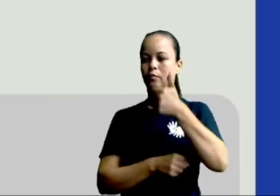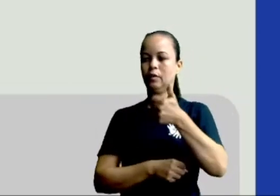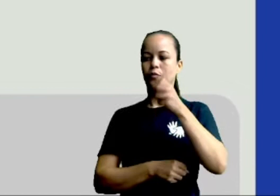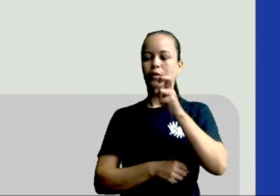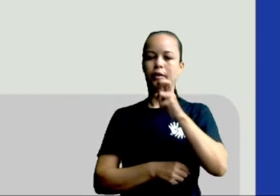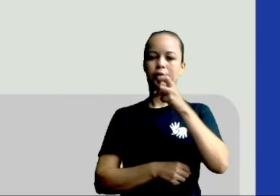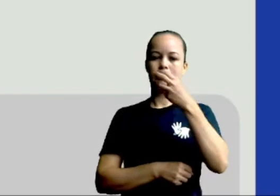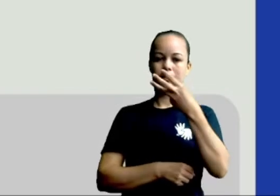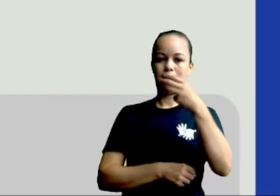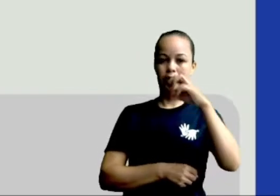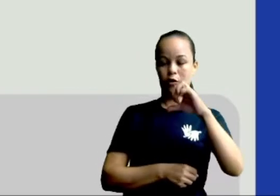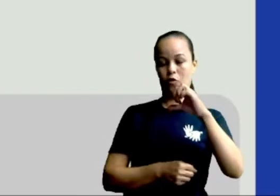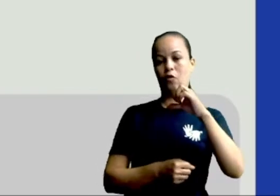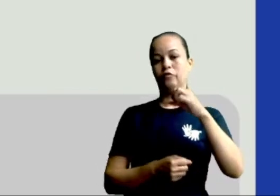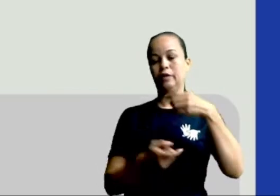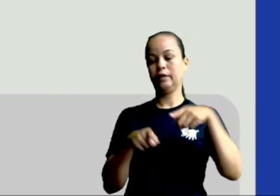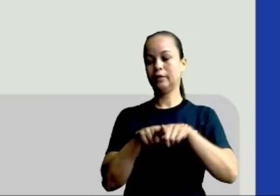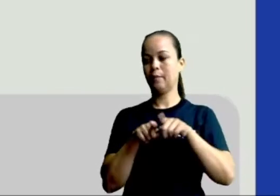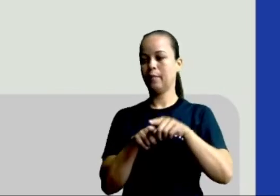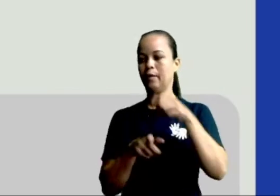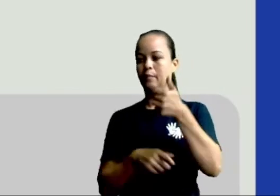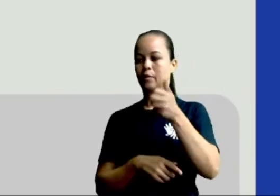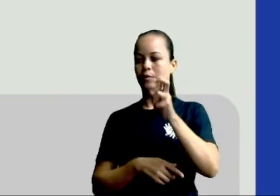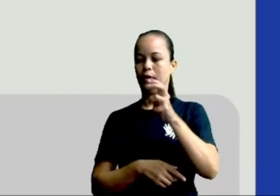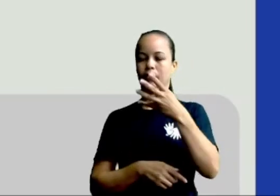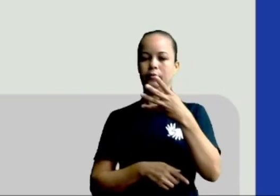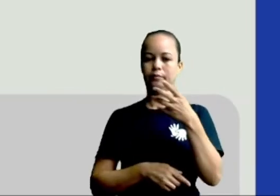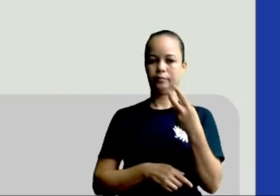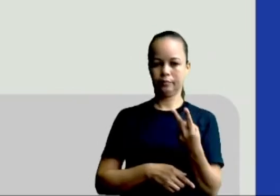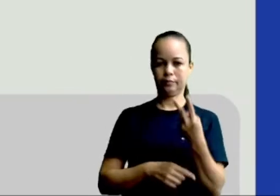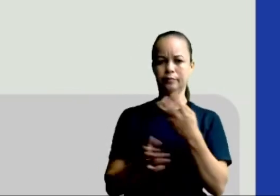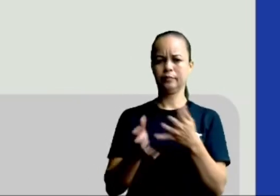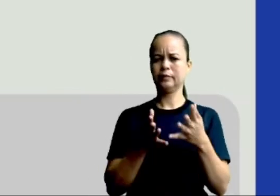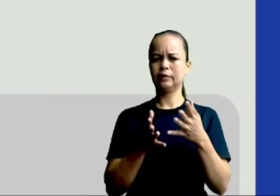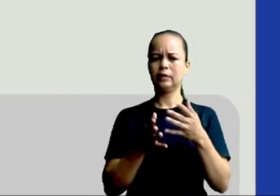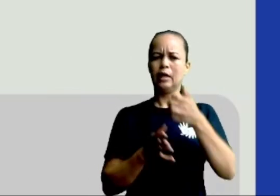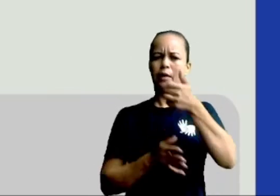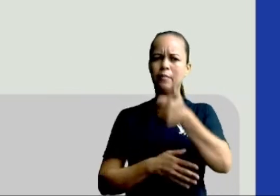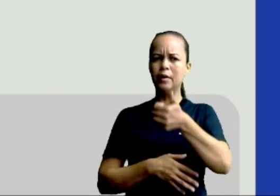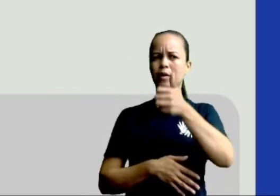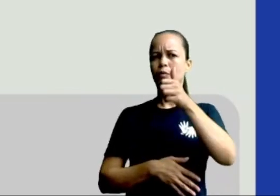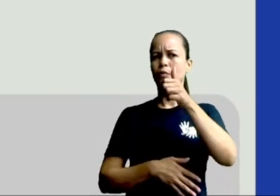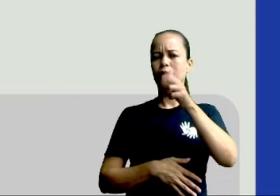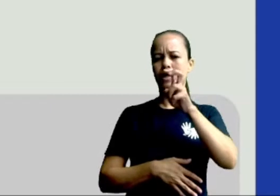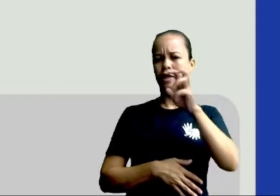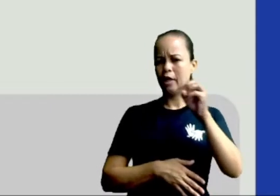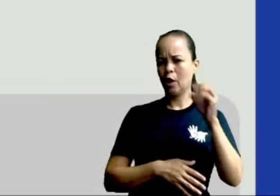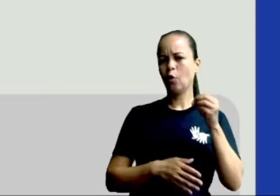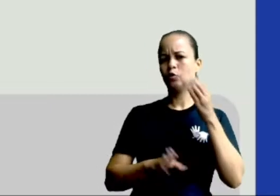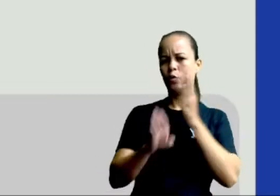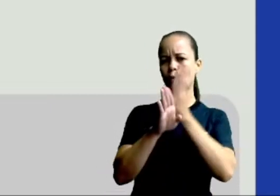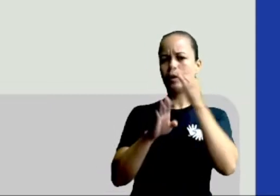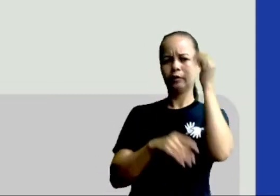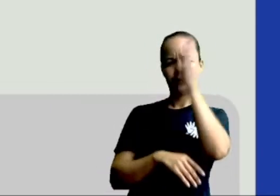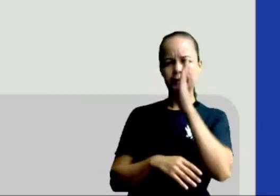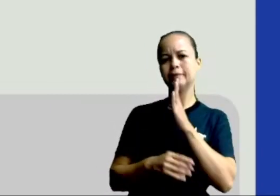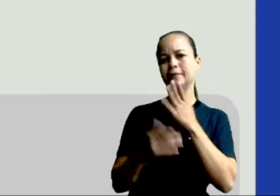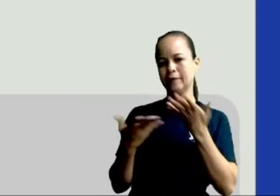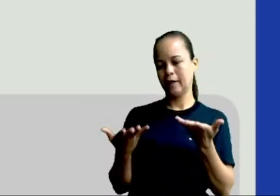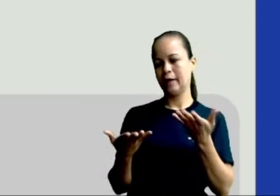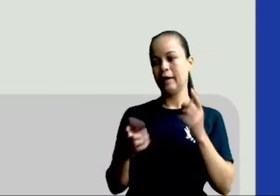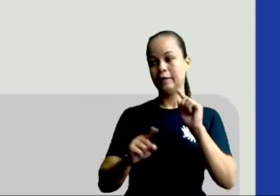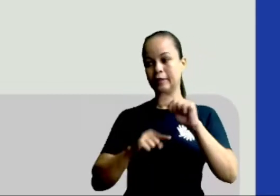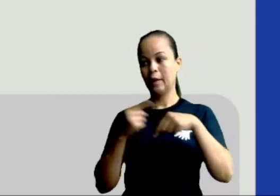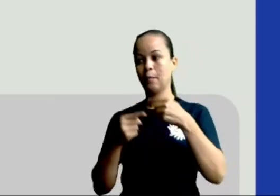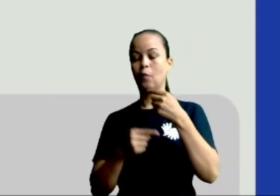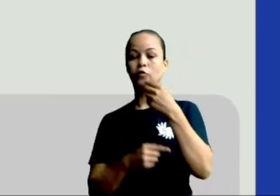1542. Então, em 1500 foi quando o Brasil foi descoberto, Então, mais ou menos uns 40 anos depois, foi que